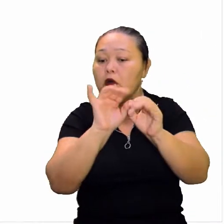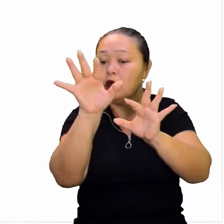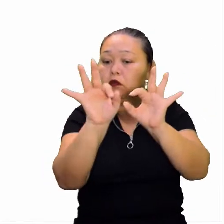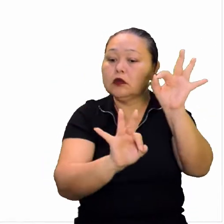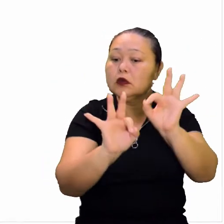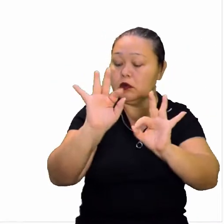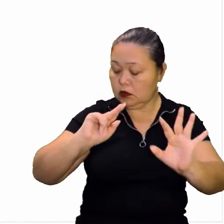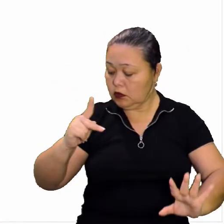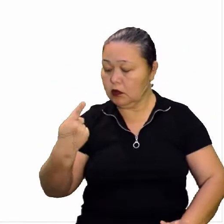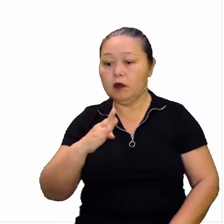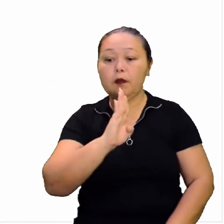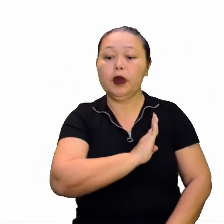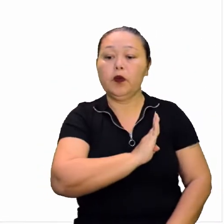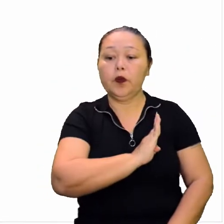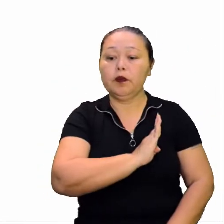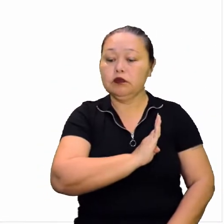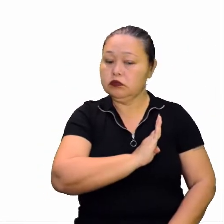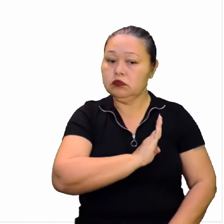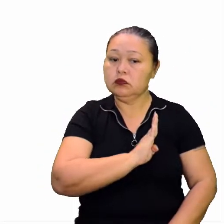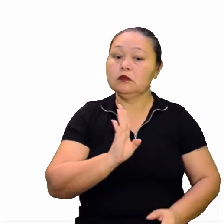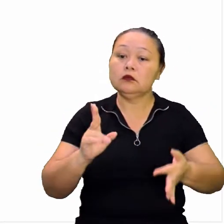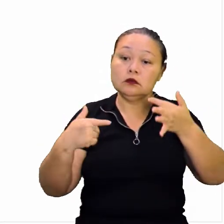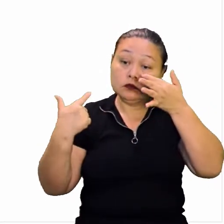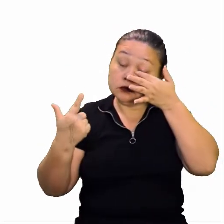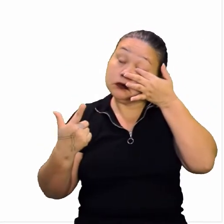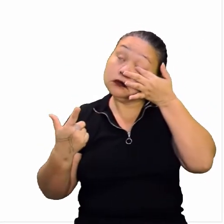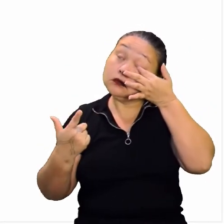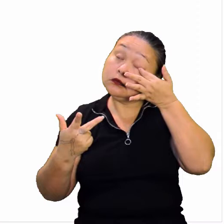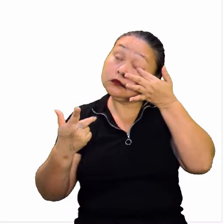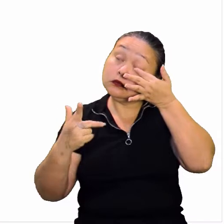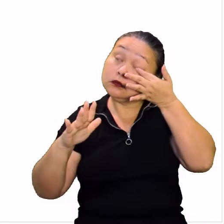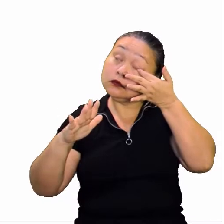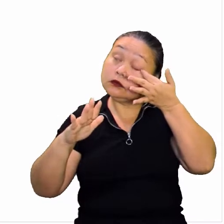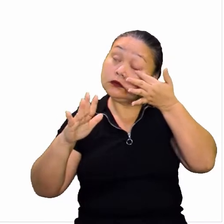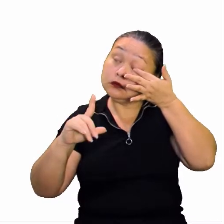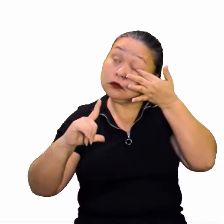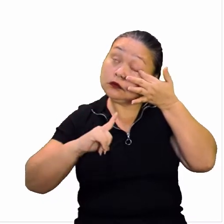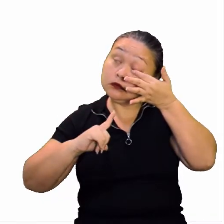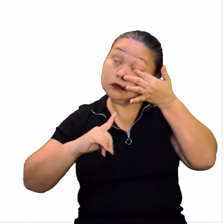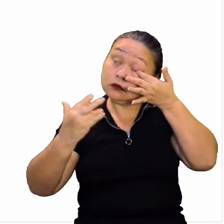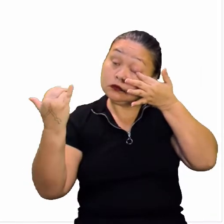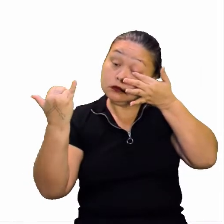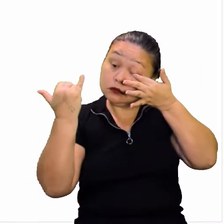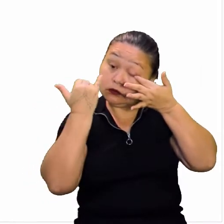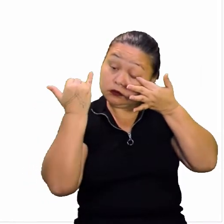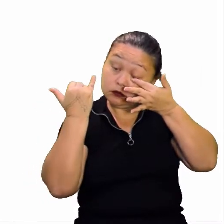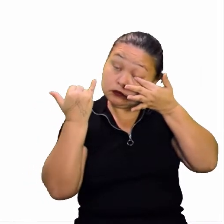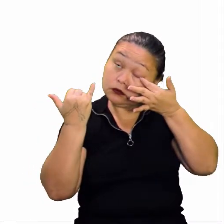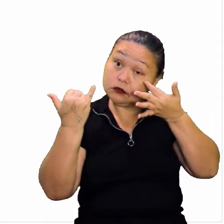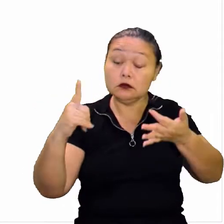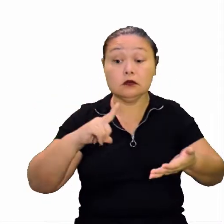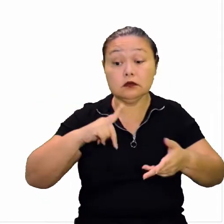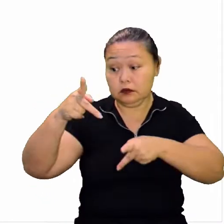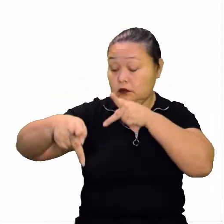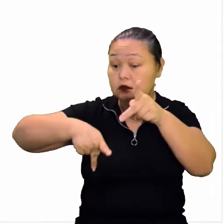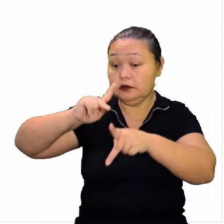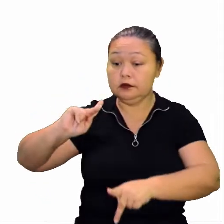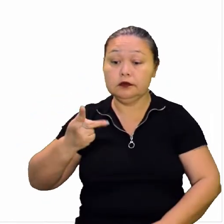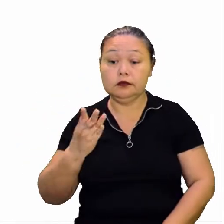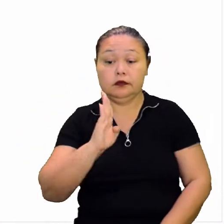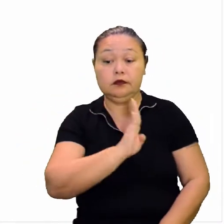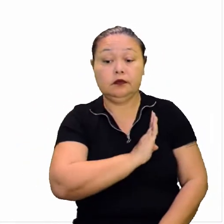povo hebreu. Aí eu te trago mais uma informação, aluno. O povo hebreu